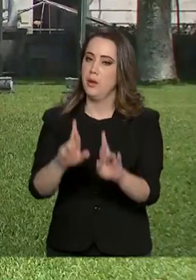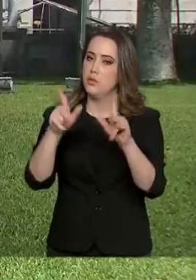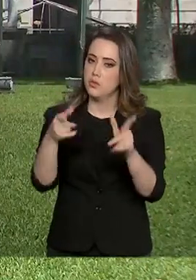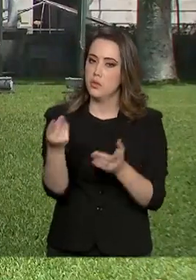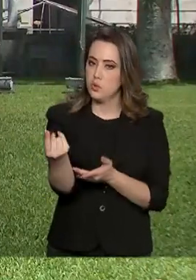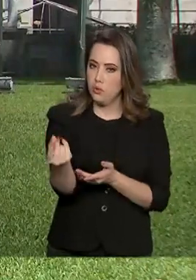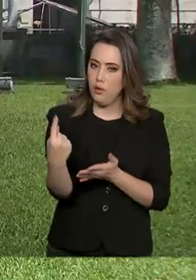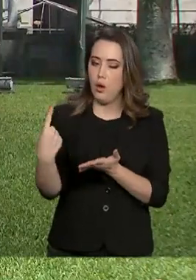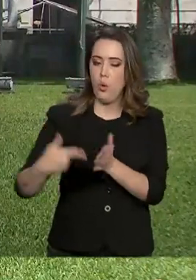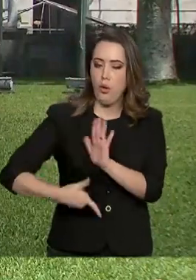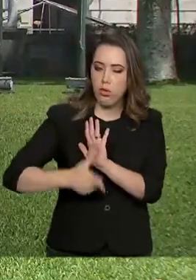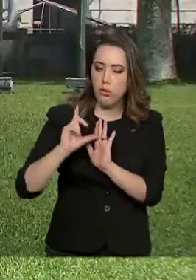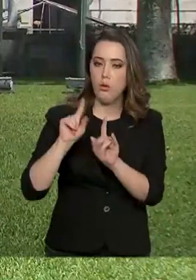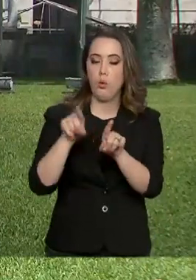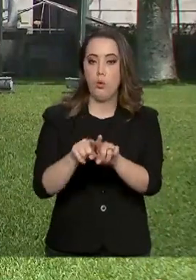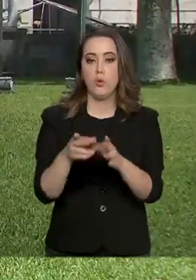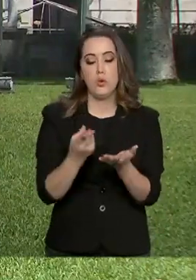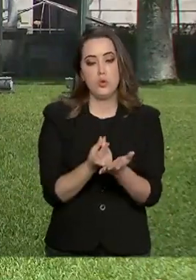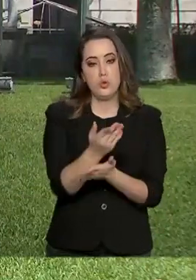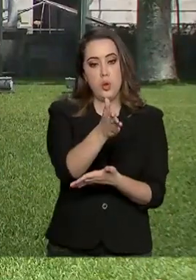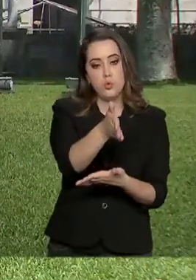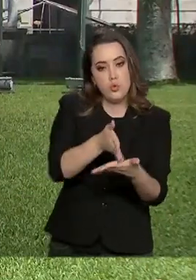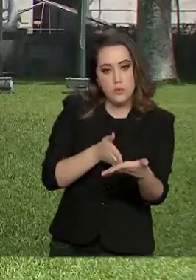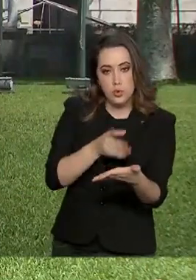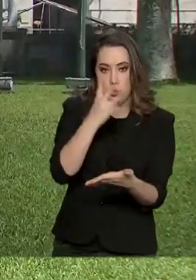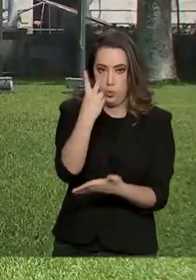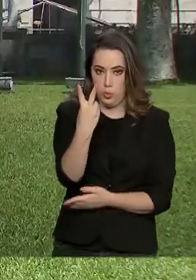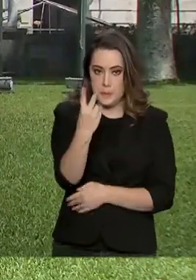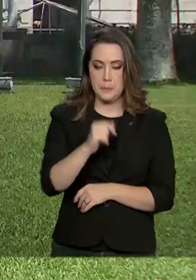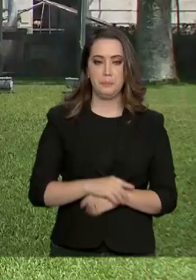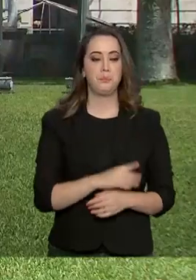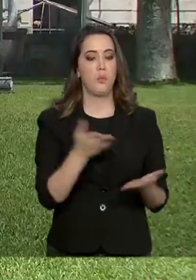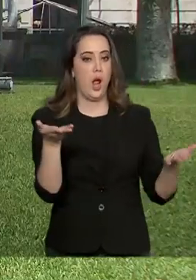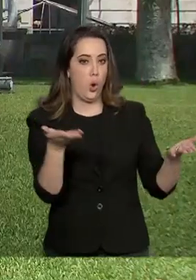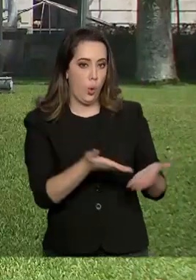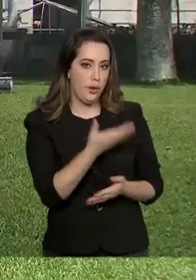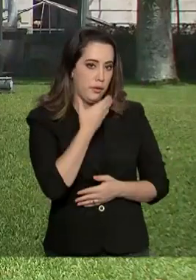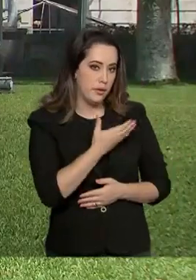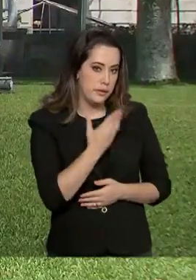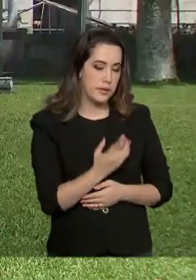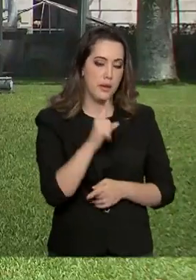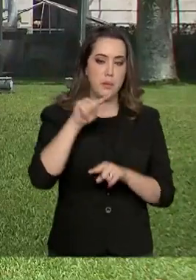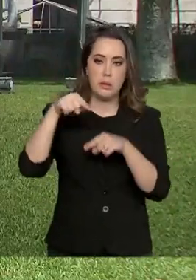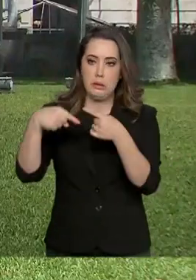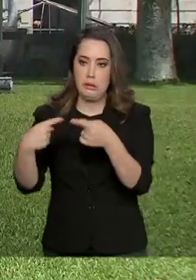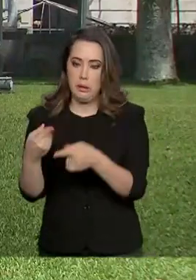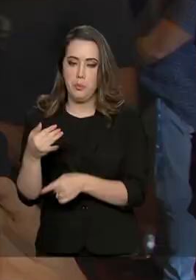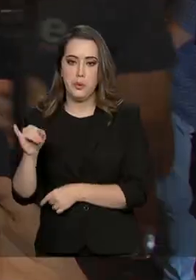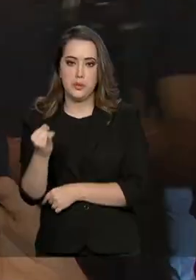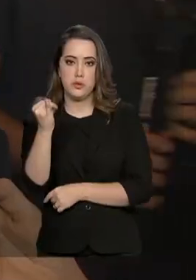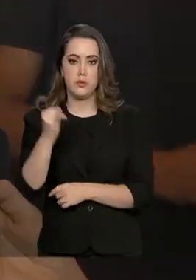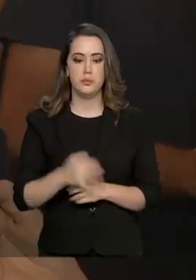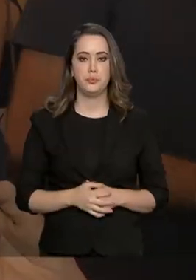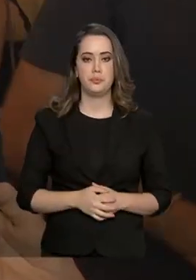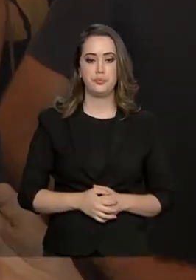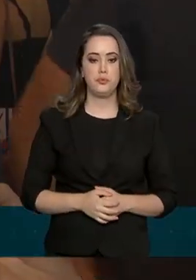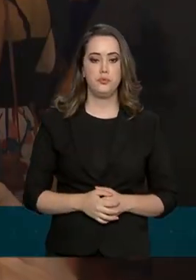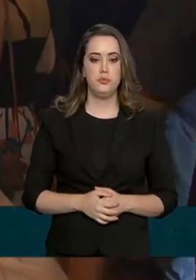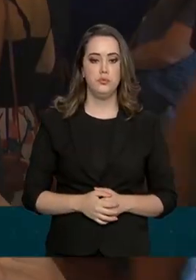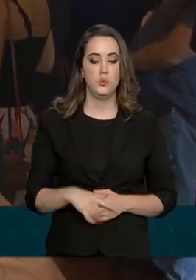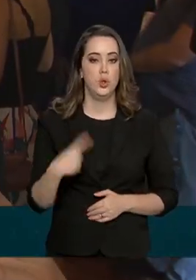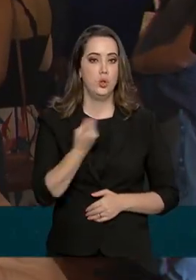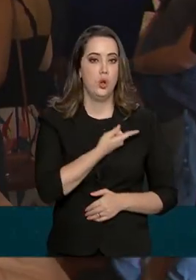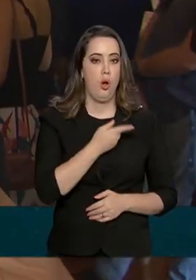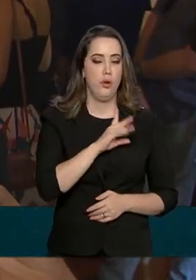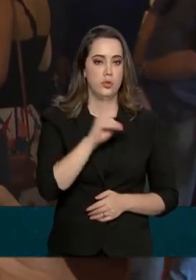prefeitura o dinheiro será liberado em duas parcelas uma agora em dezembro ea outra em janeiro nos próximos dias vão